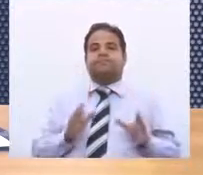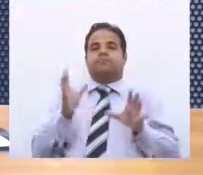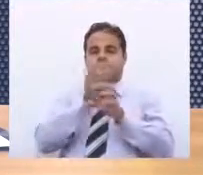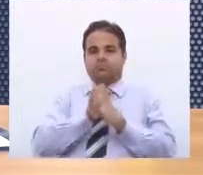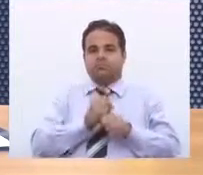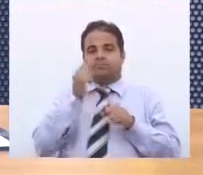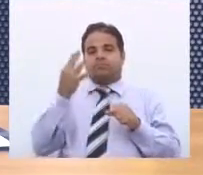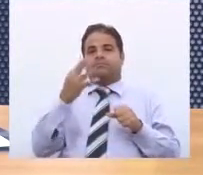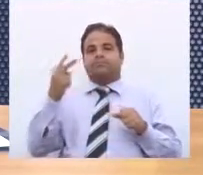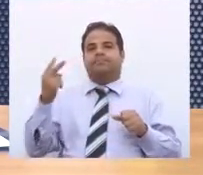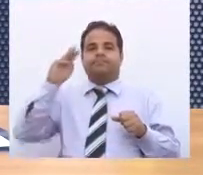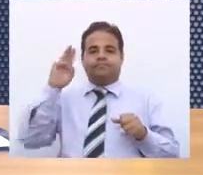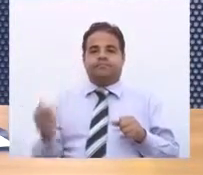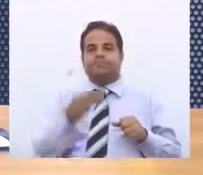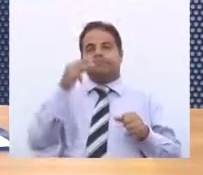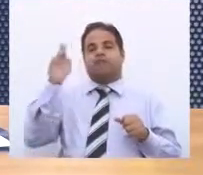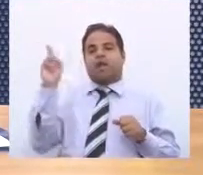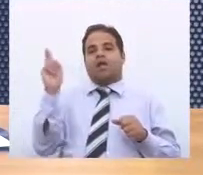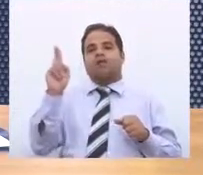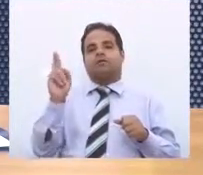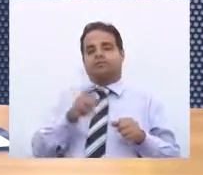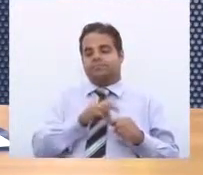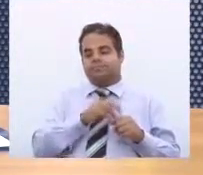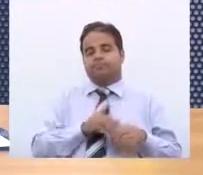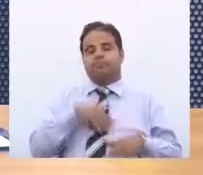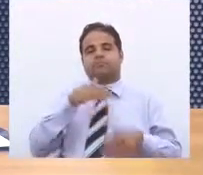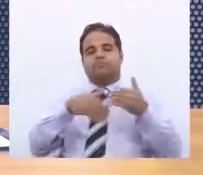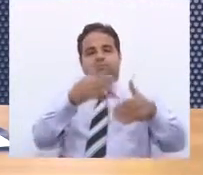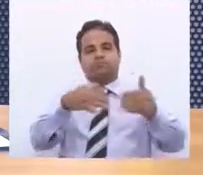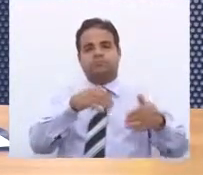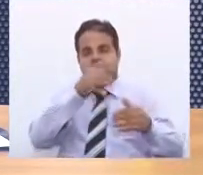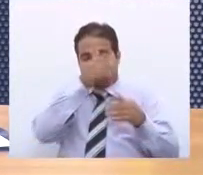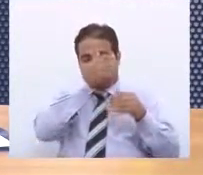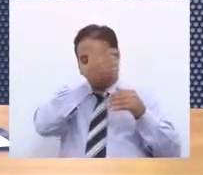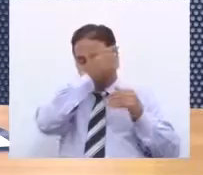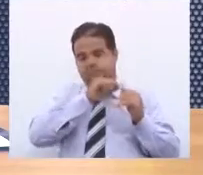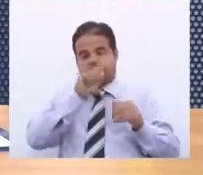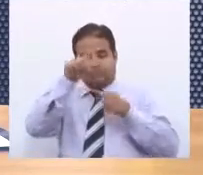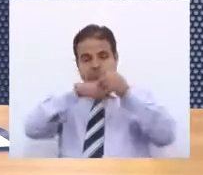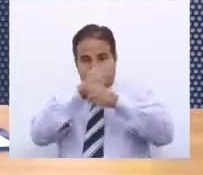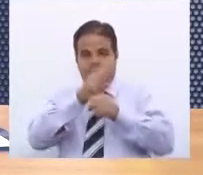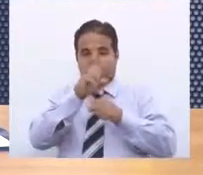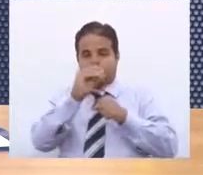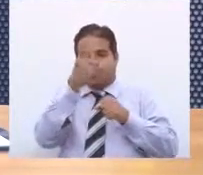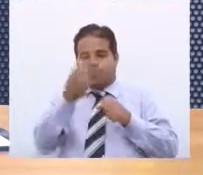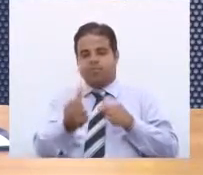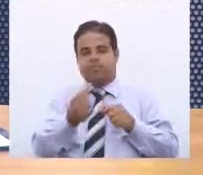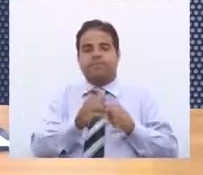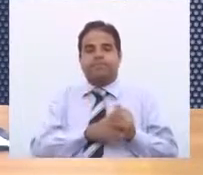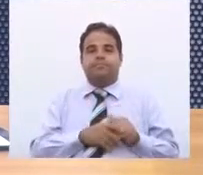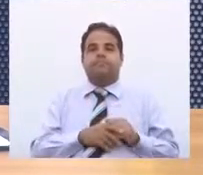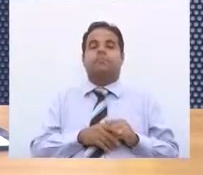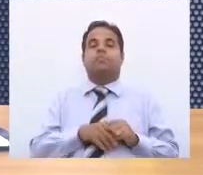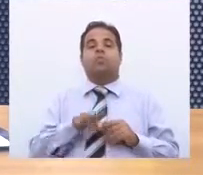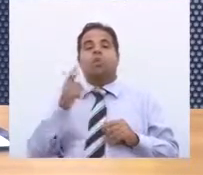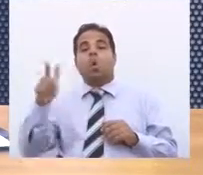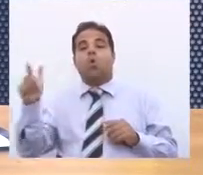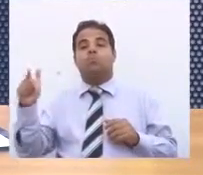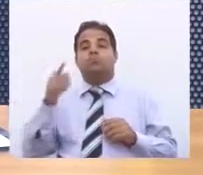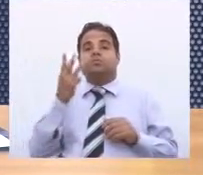de R$ 42.000.000. Então, durante o próximo ano, o ano 2016,